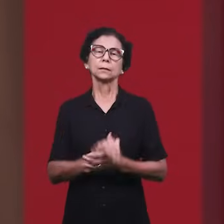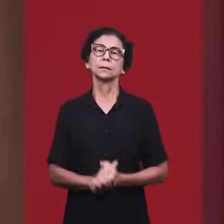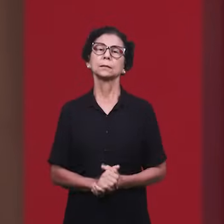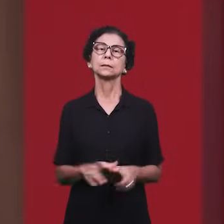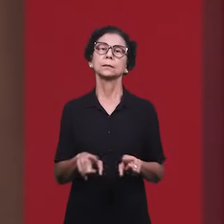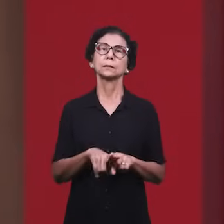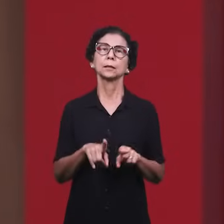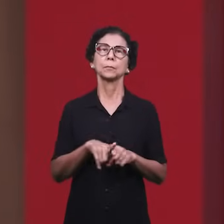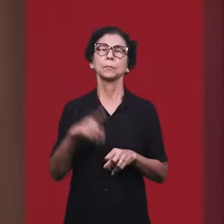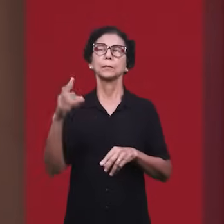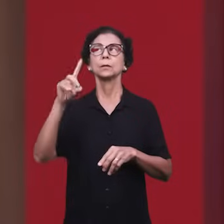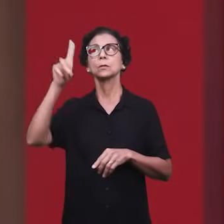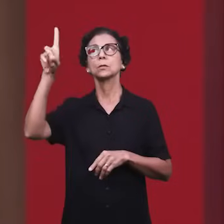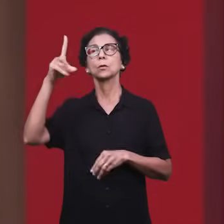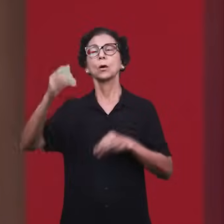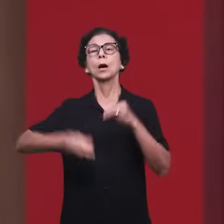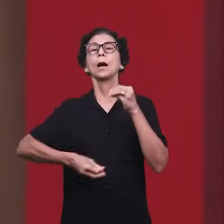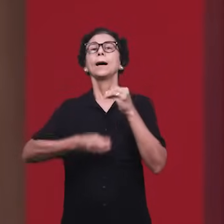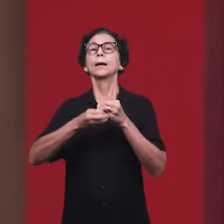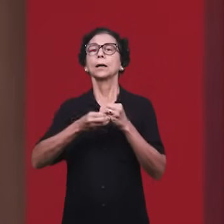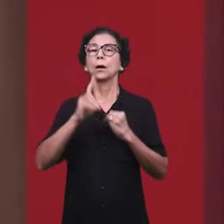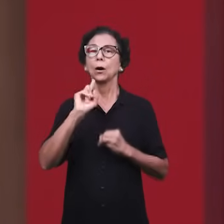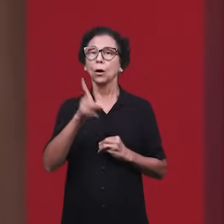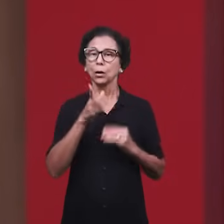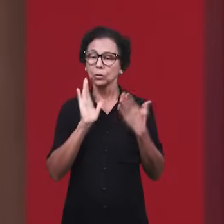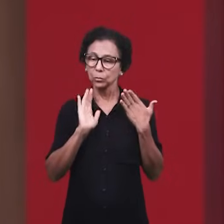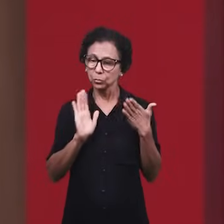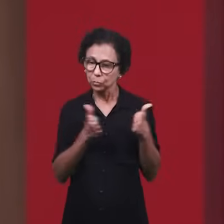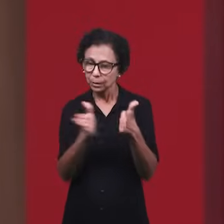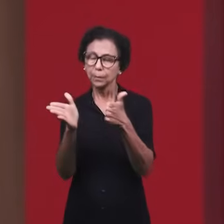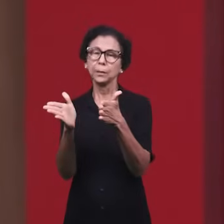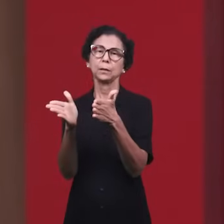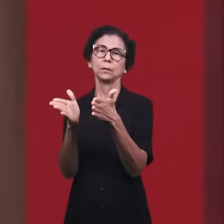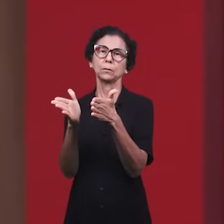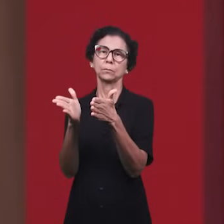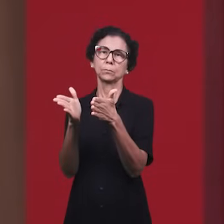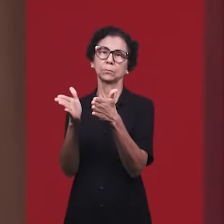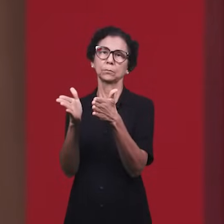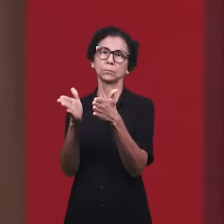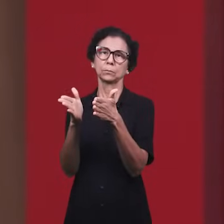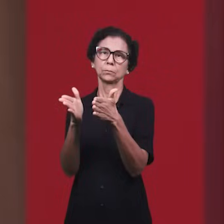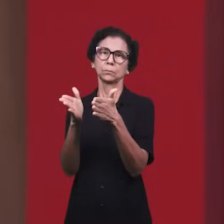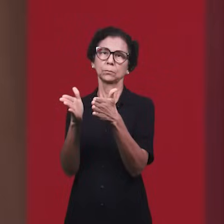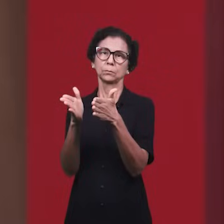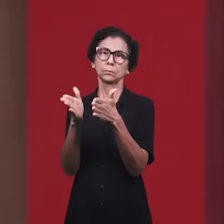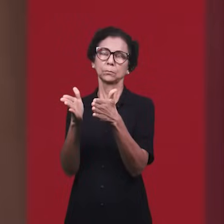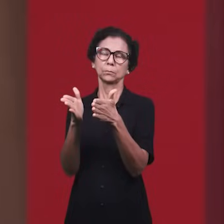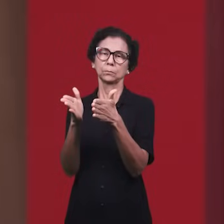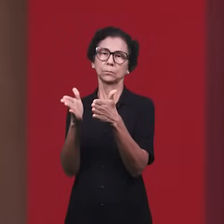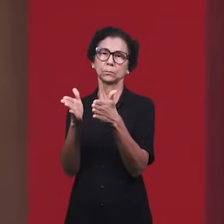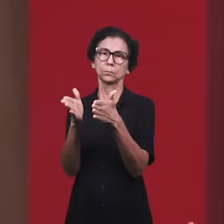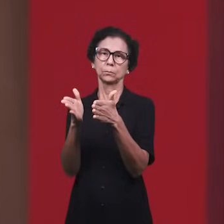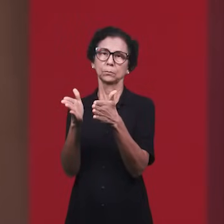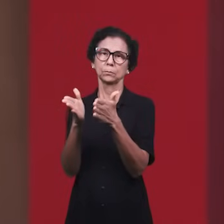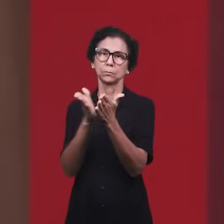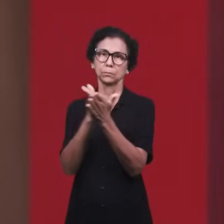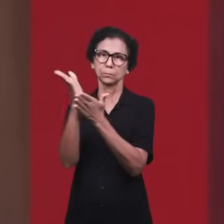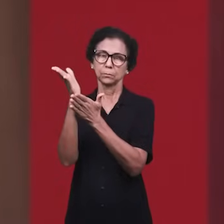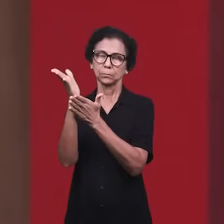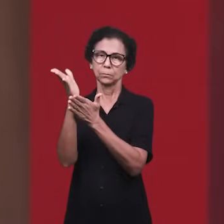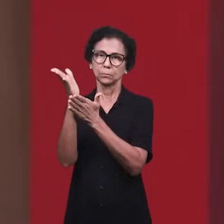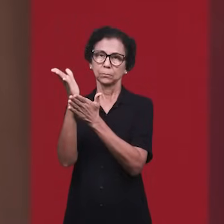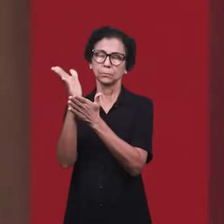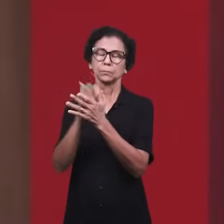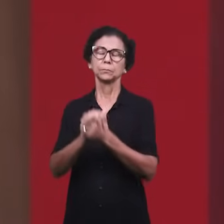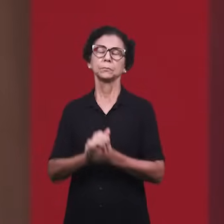complementa dizendo instrui o menino no caminho o caminho é o filho ou seja não existe outro caminho Uhum E aí é Esse